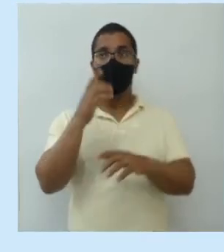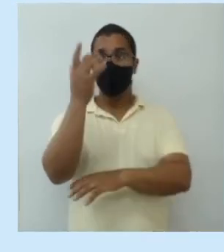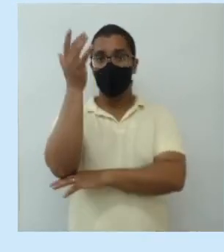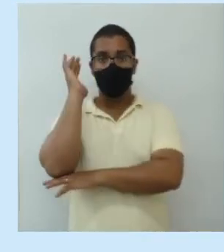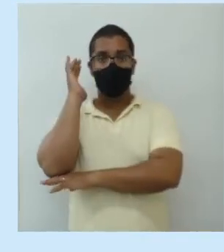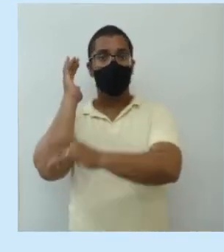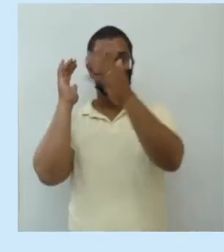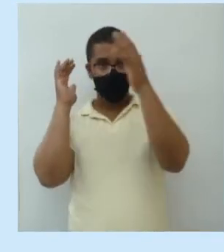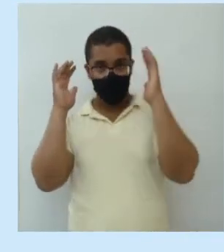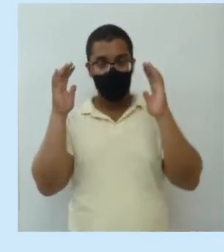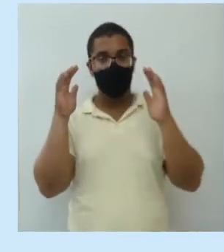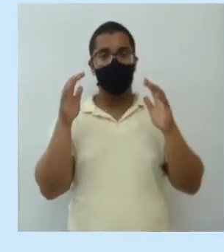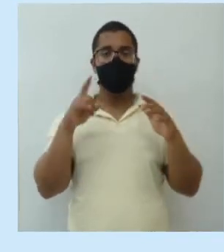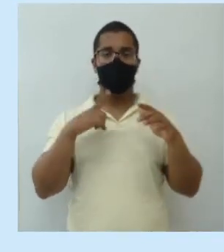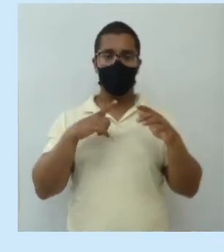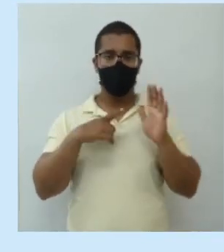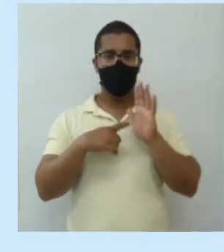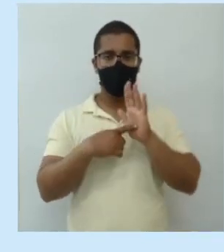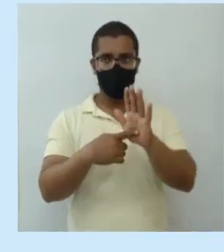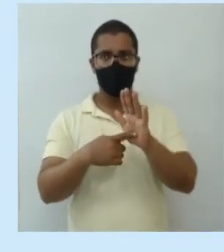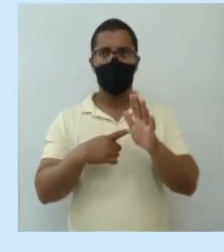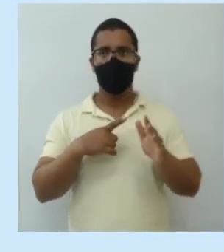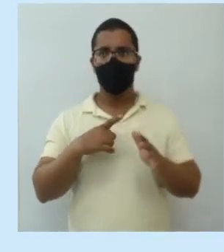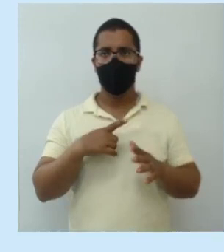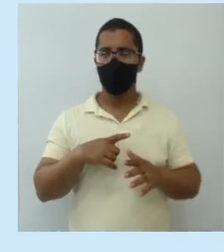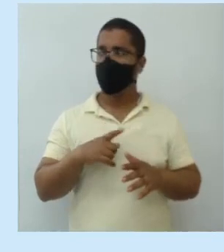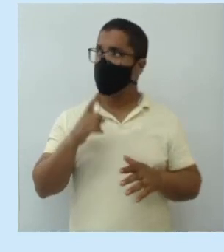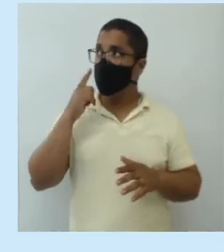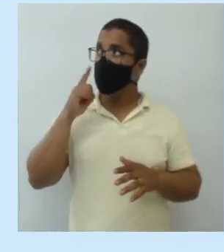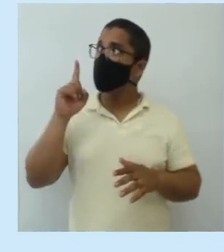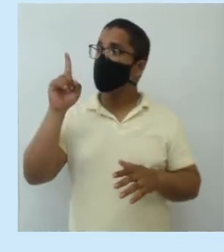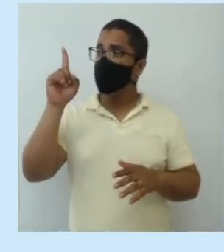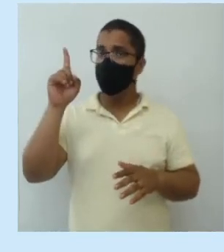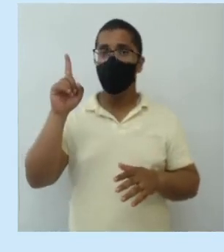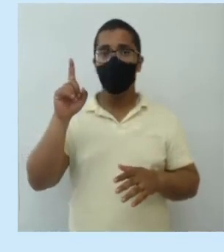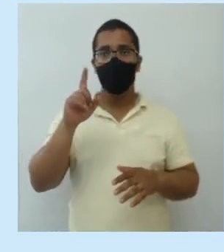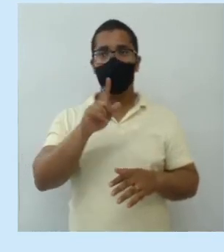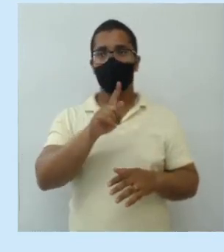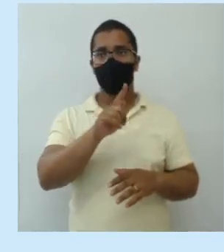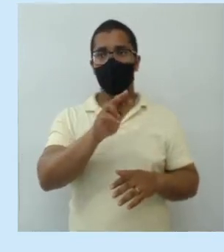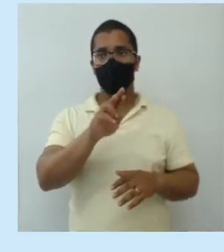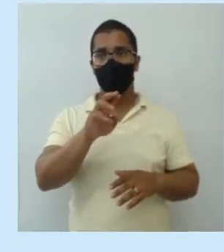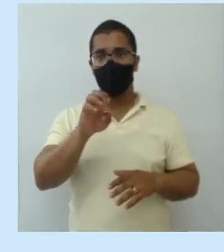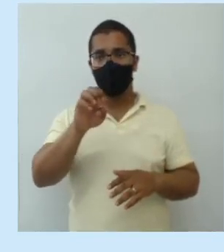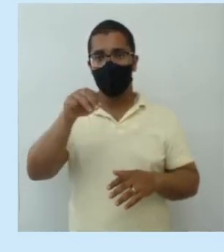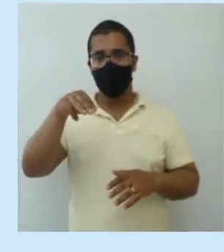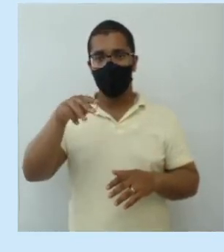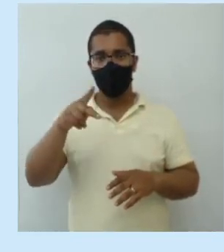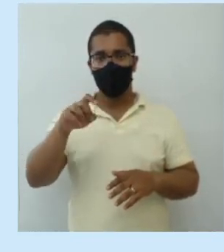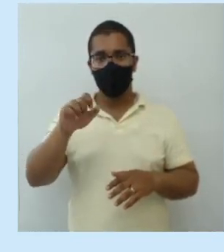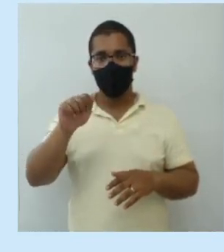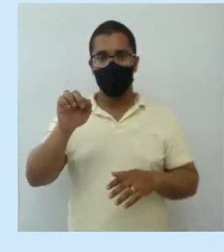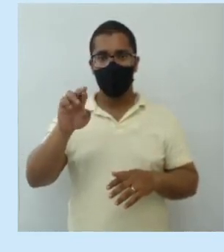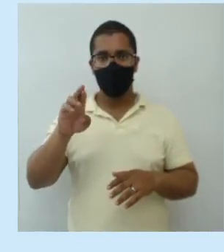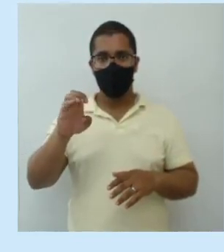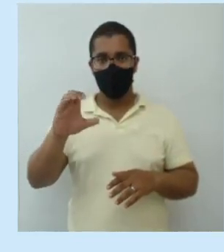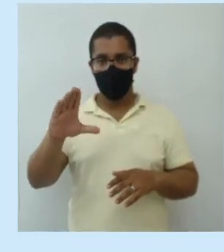né, e aí se destacam, né, o Greenpeace e a WWF, e aí uma indicação, né, para